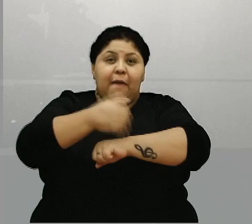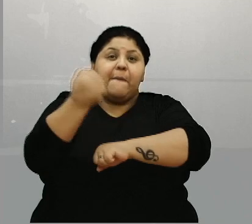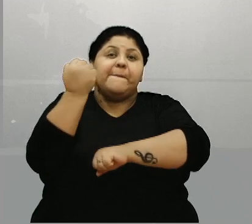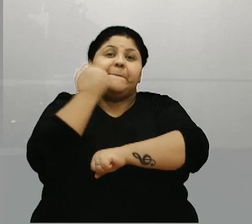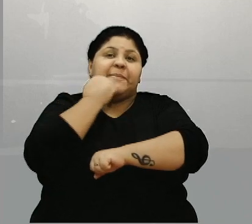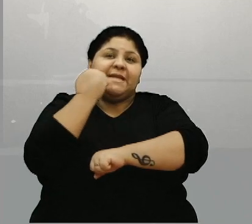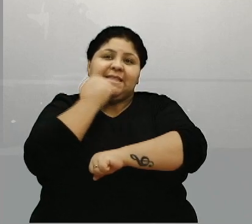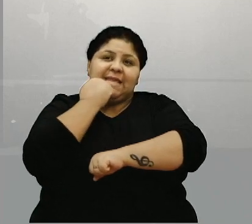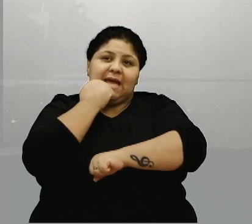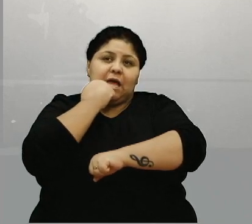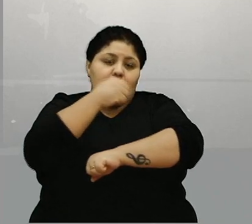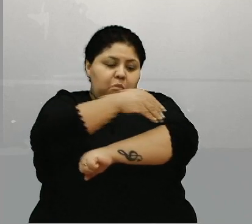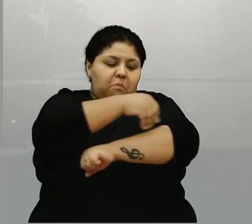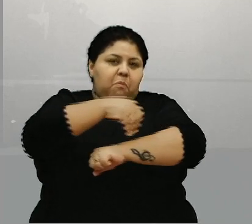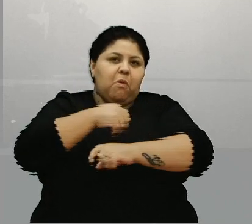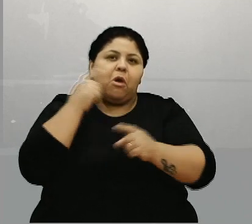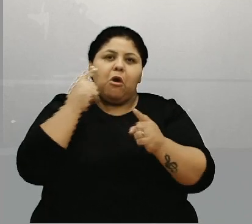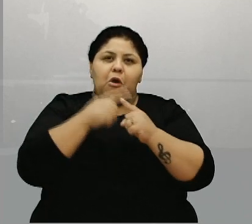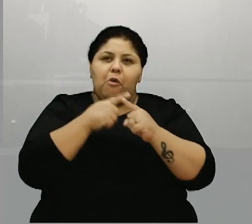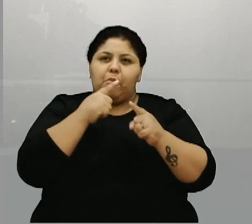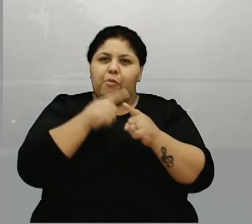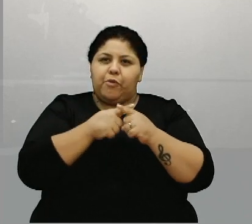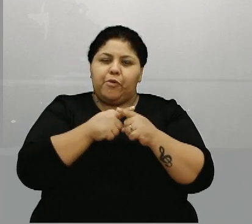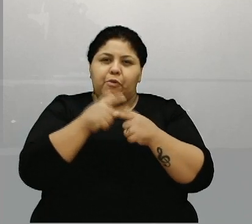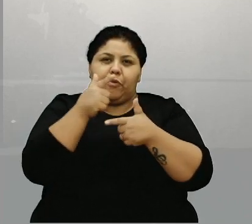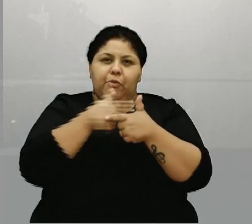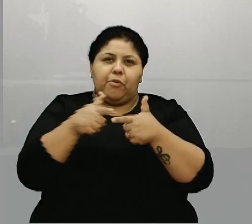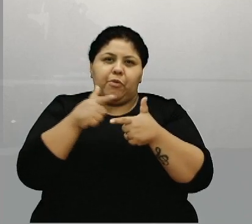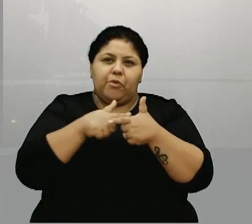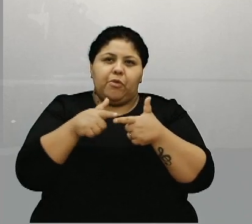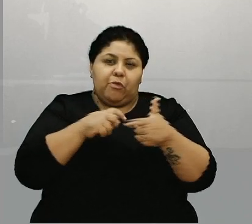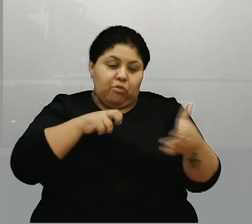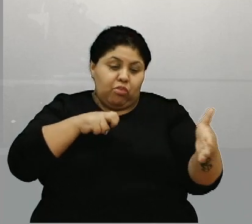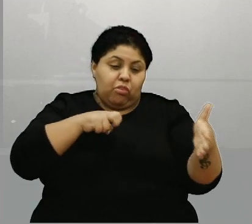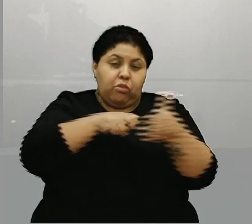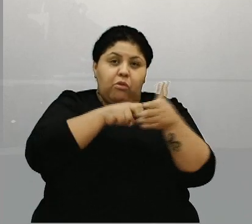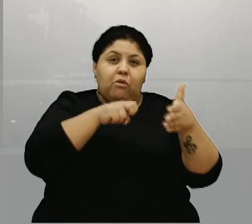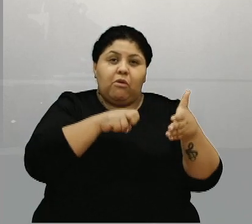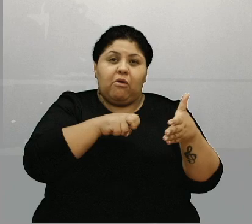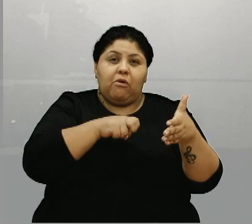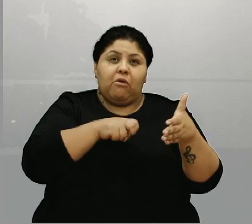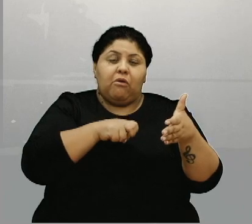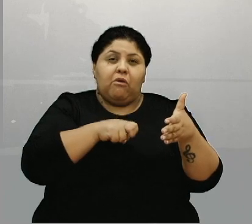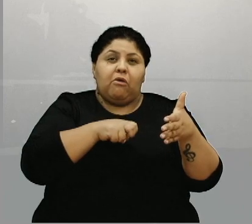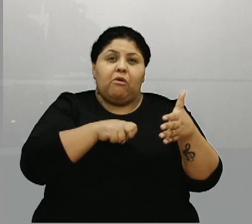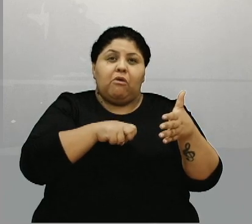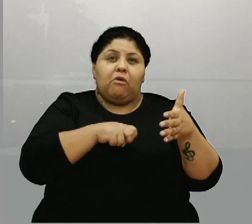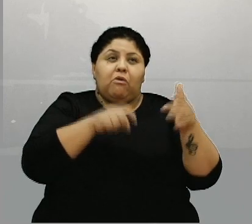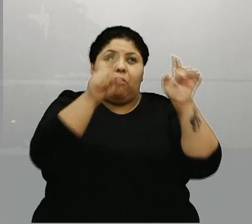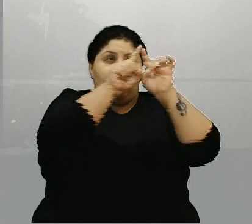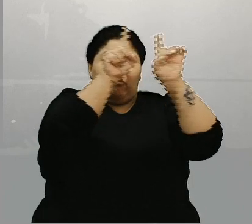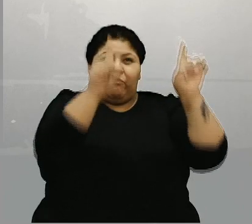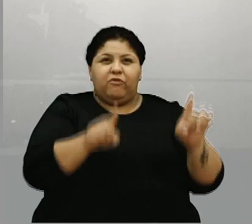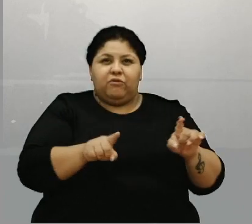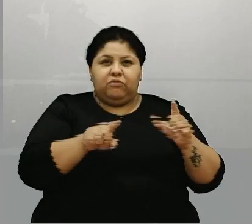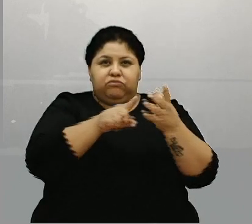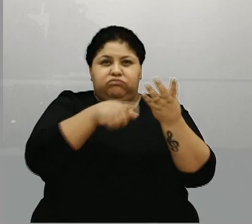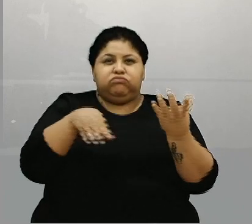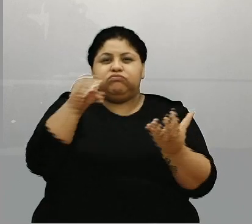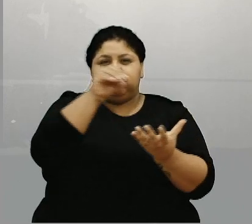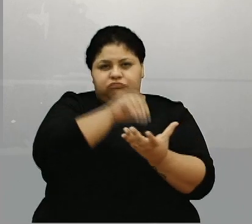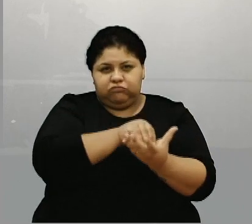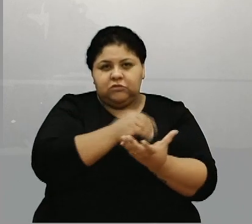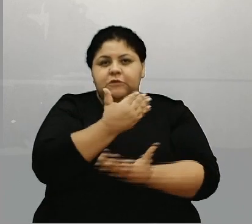porque devido a uma fatalidade, ocorreu aquele acidente onde inclusive um funcionário da Codeca acabou vindo a